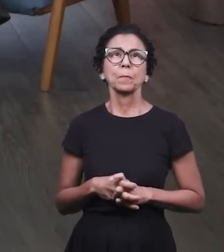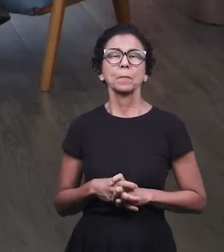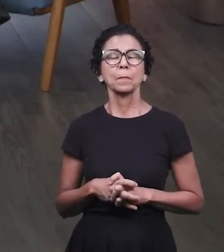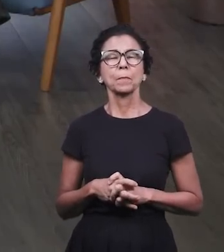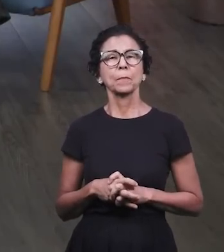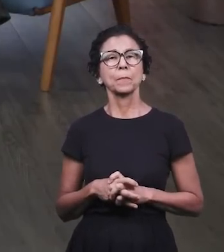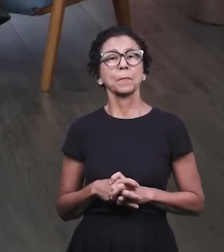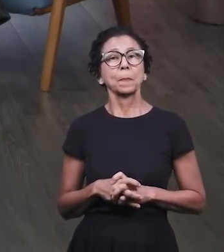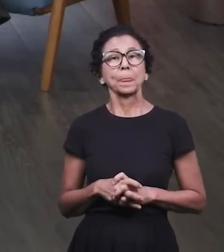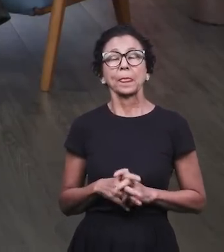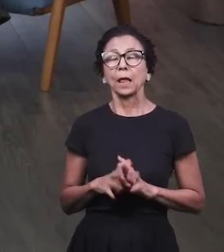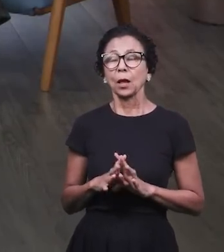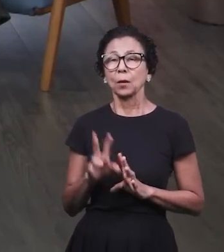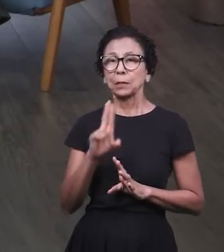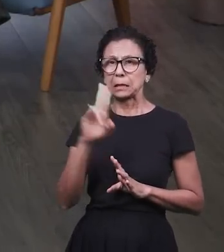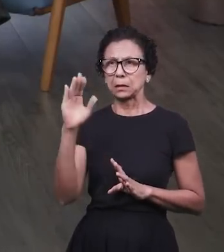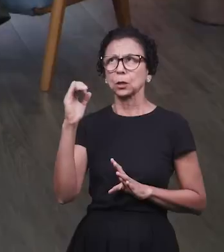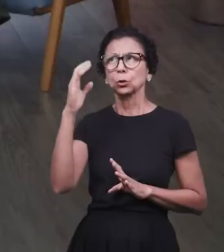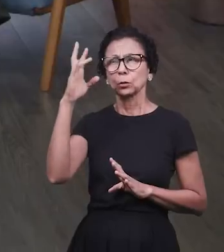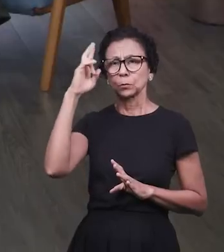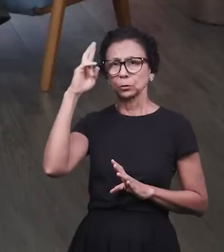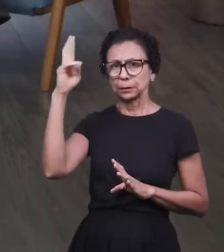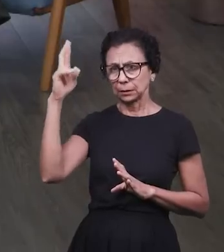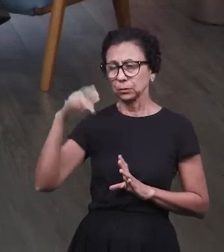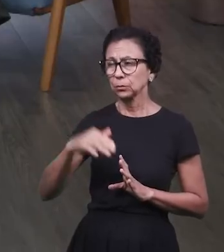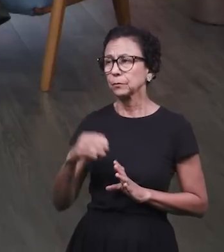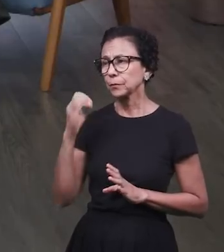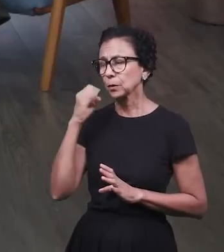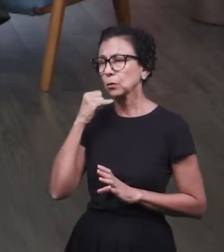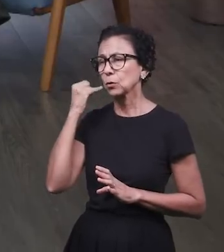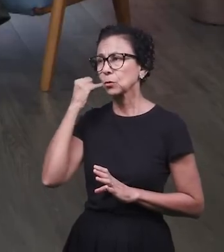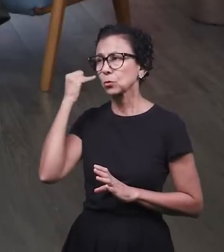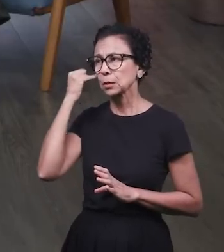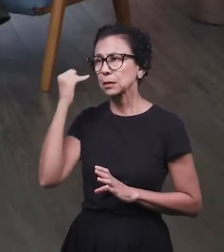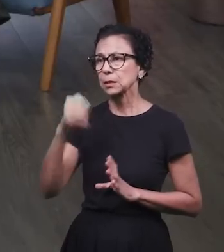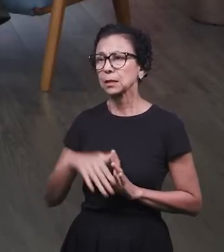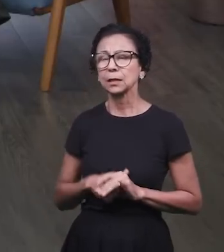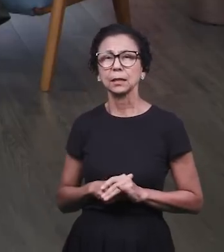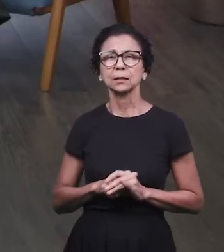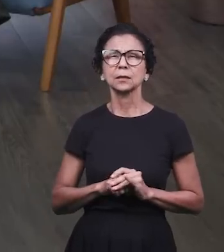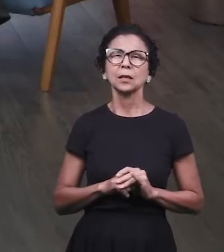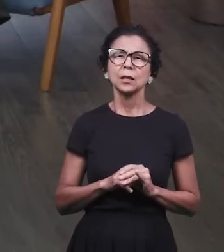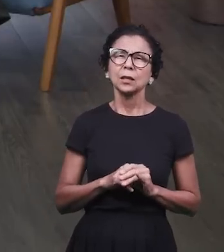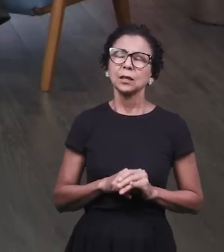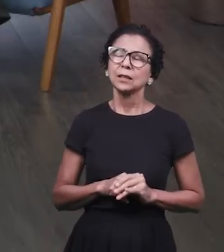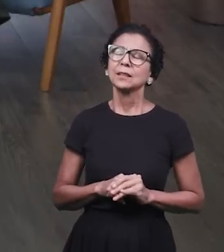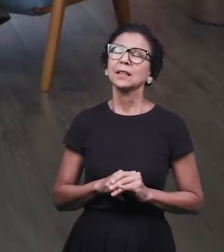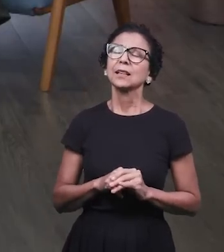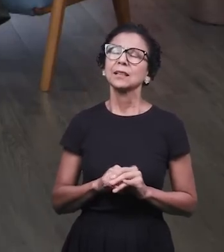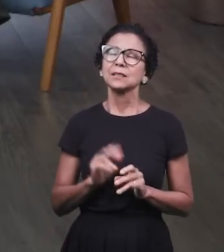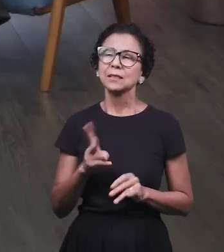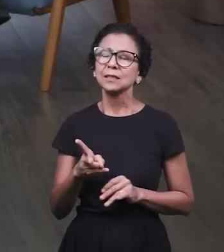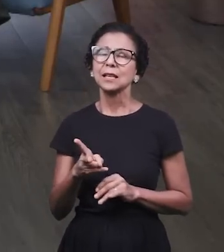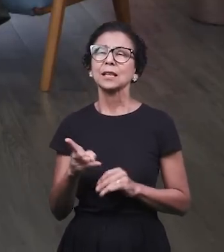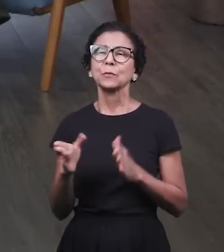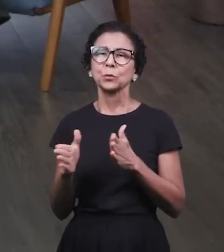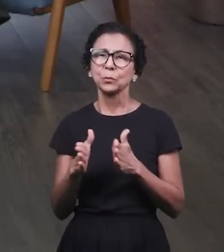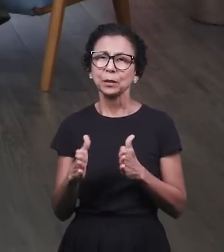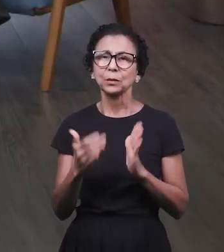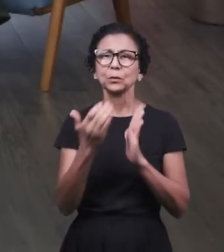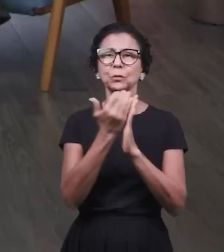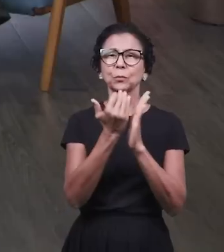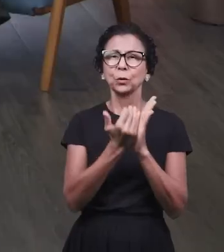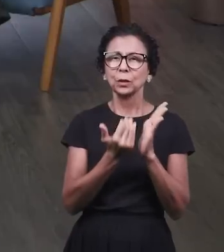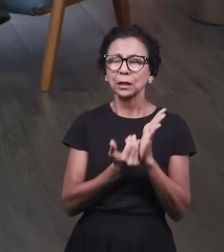para a glória do Senhor, não tem um programa que a gente, quando encerra o programa, tá edificado, É isso mesmo. abençoado, né? Uma